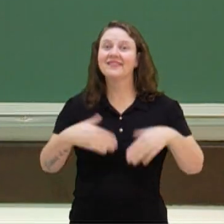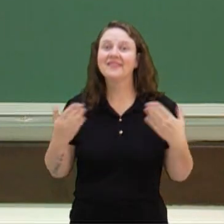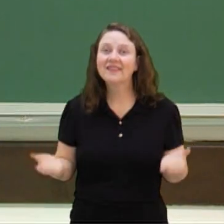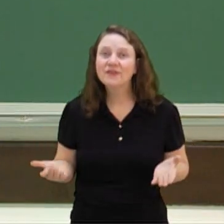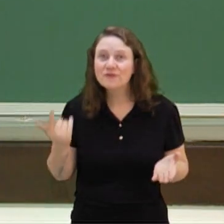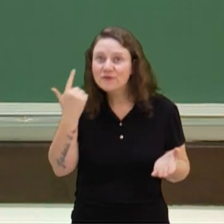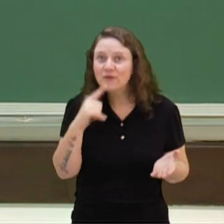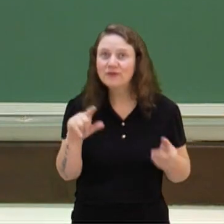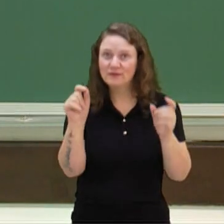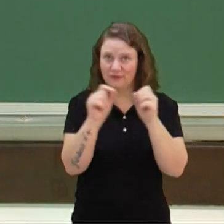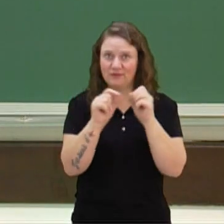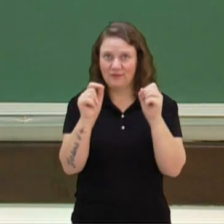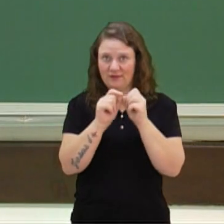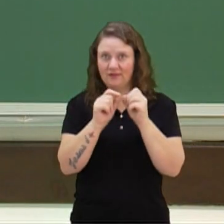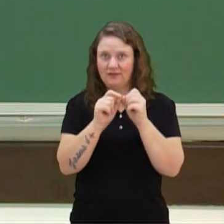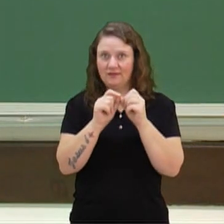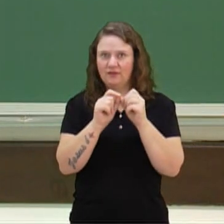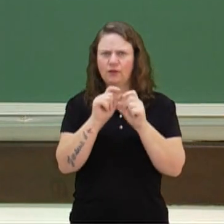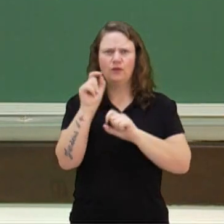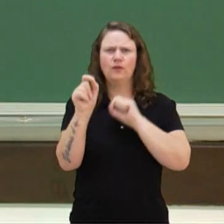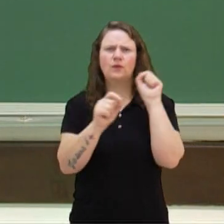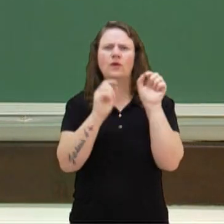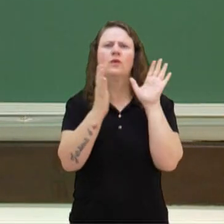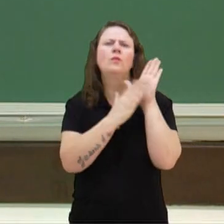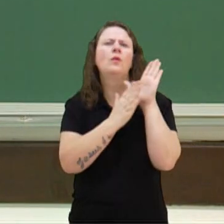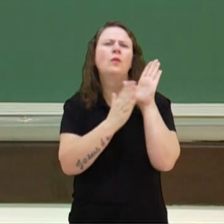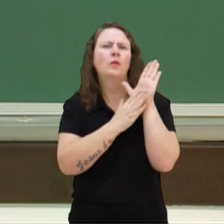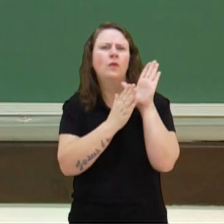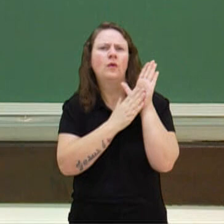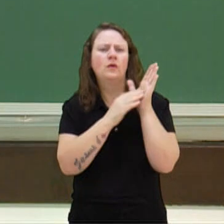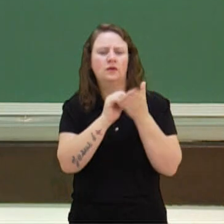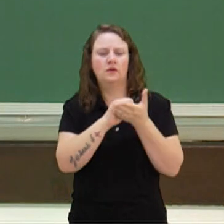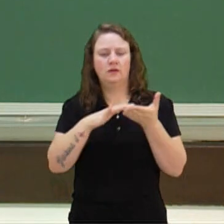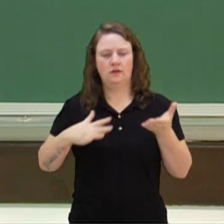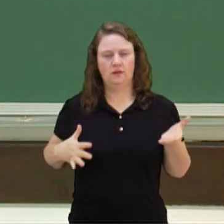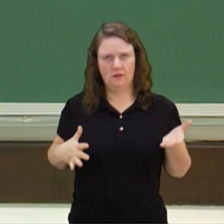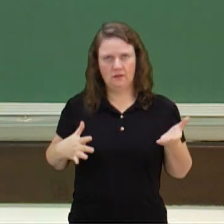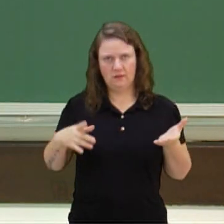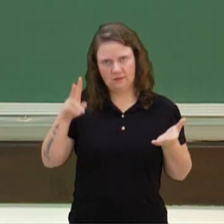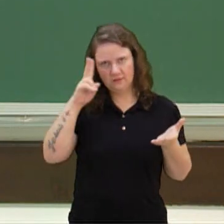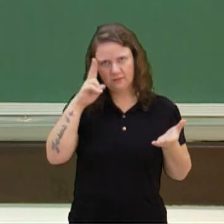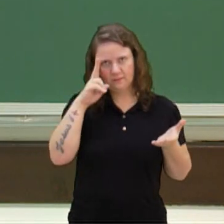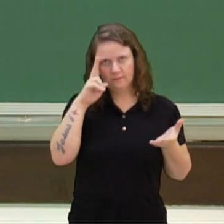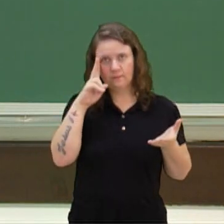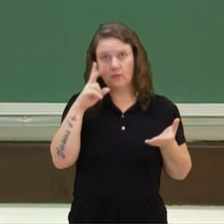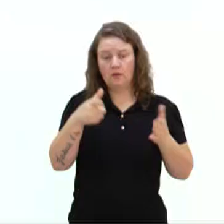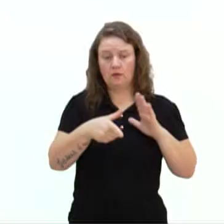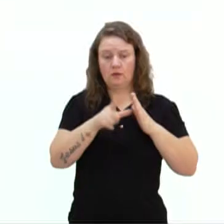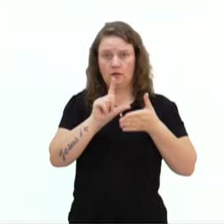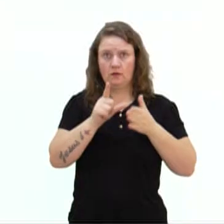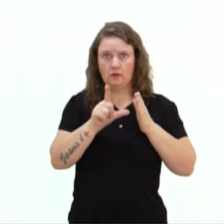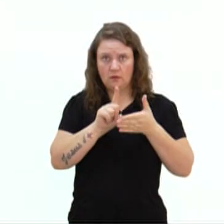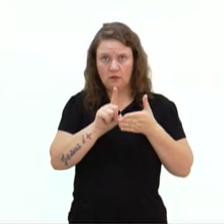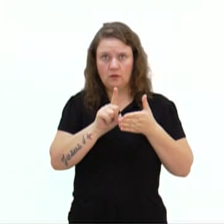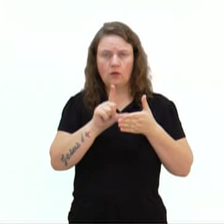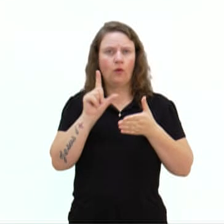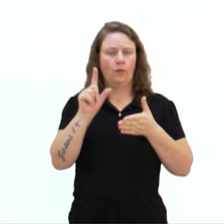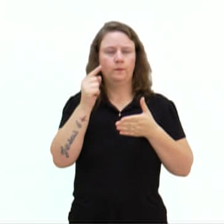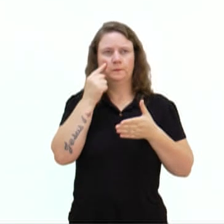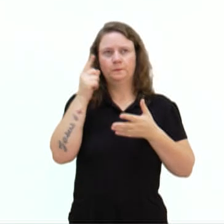aí, conseguiram resolver? Então, qual que era a proposta da questão? Então, vamos fazer um pré-teste antes de estudarmos as regras do uso do